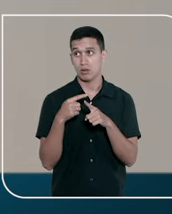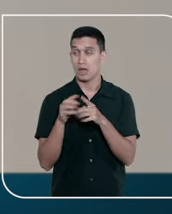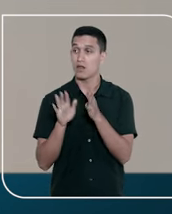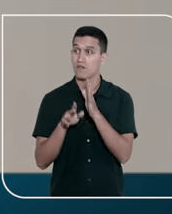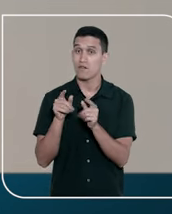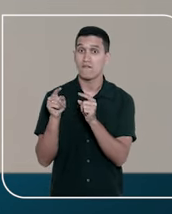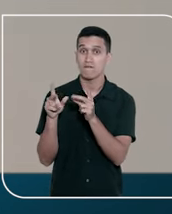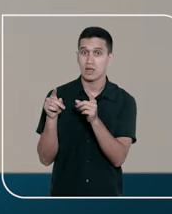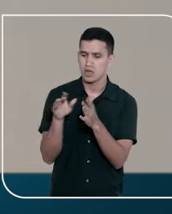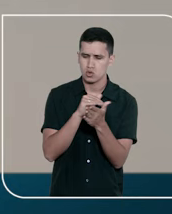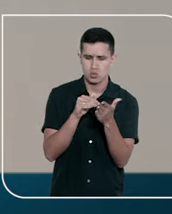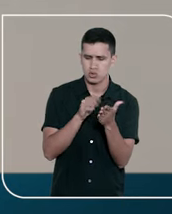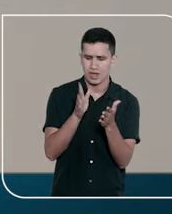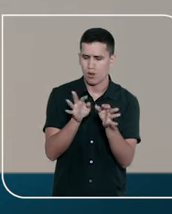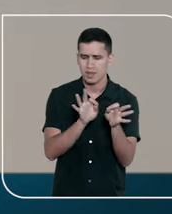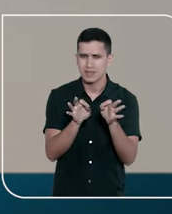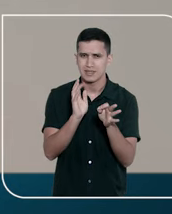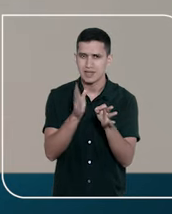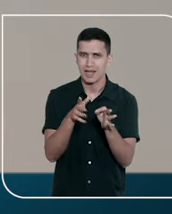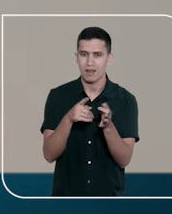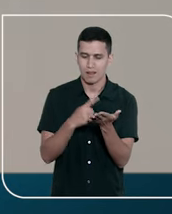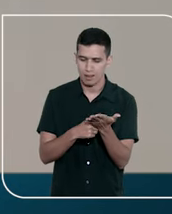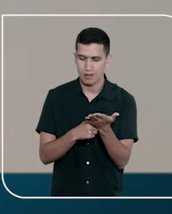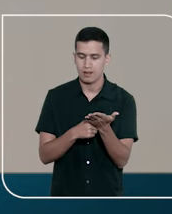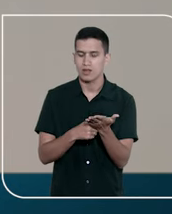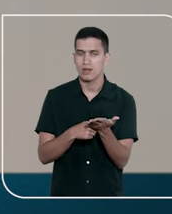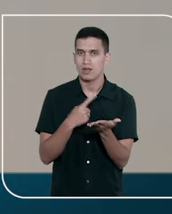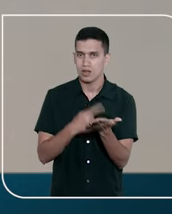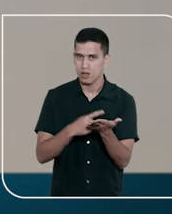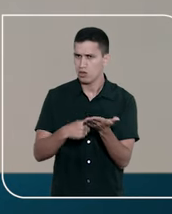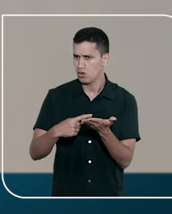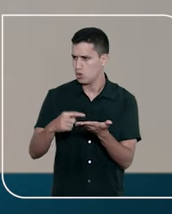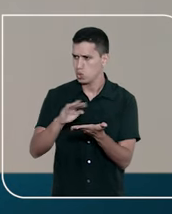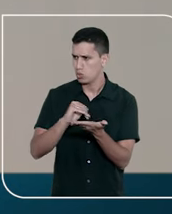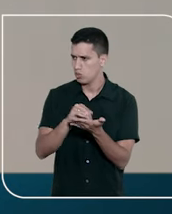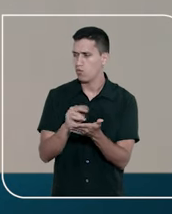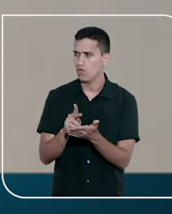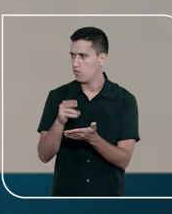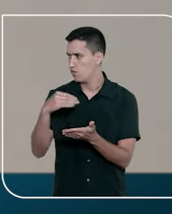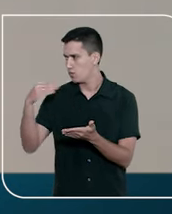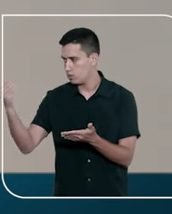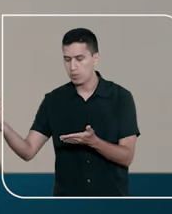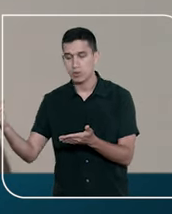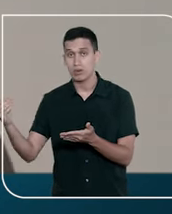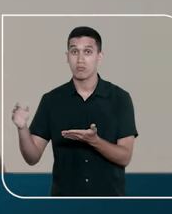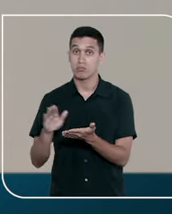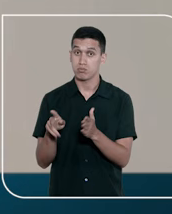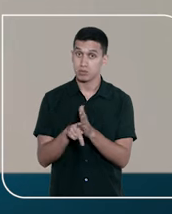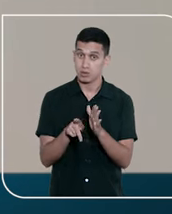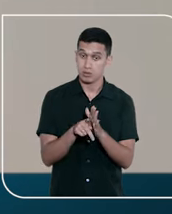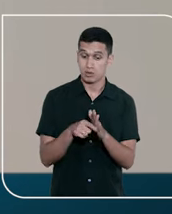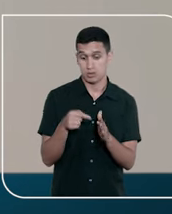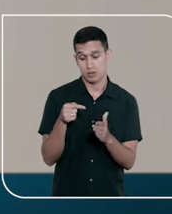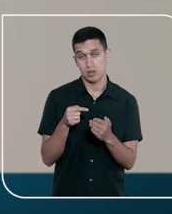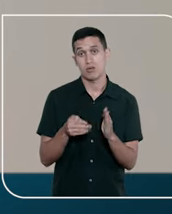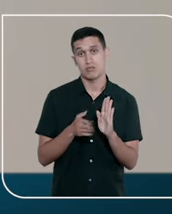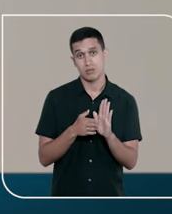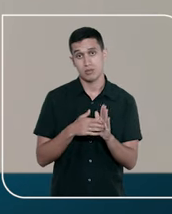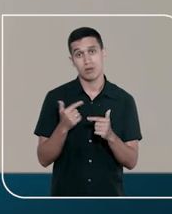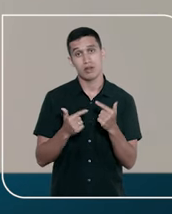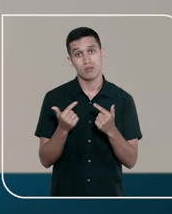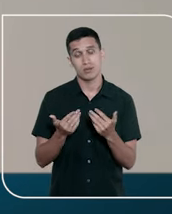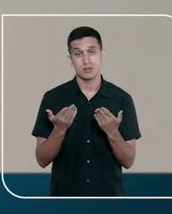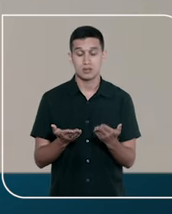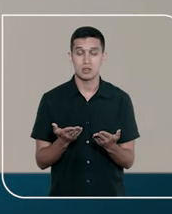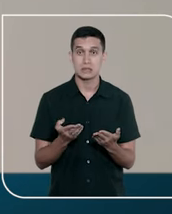qual a responsabilidade dos prestadores de serviços cujos serviços são prestados em razão desse pacote, né? Então, se há